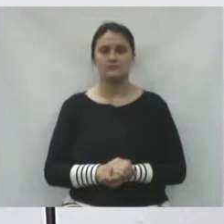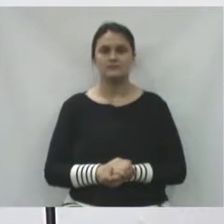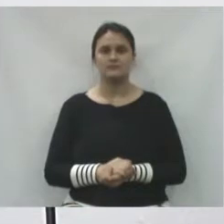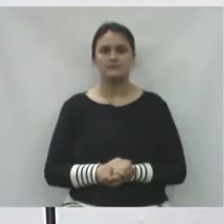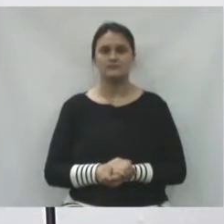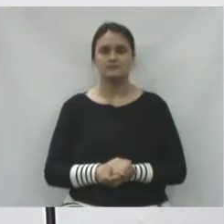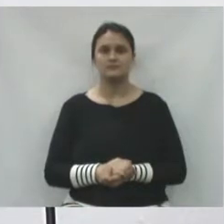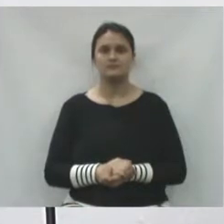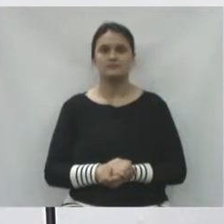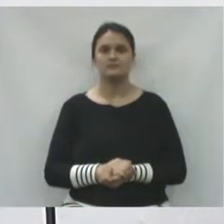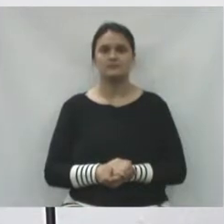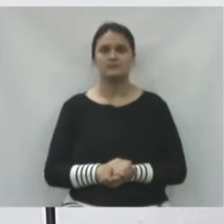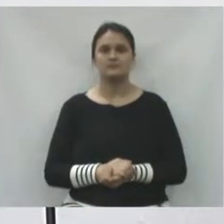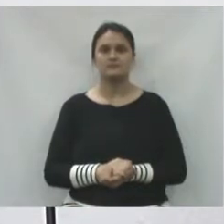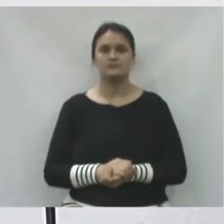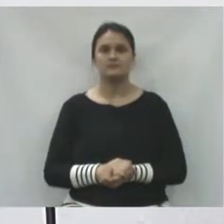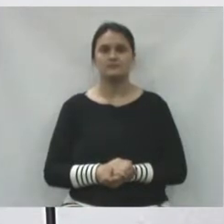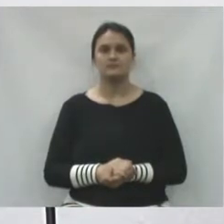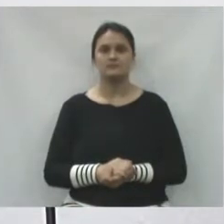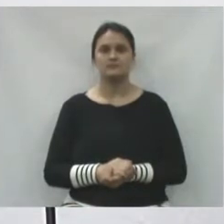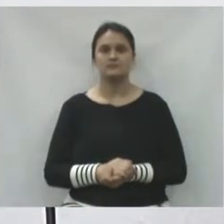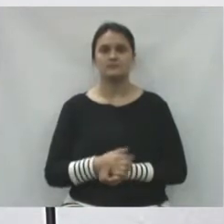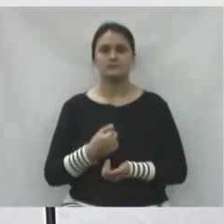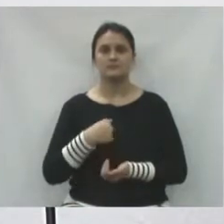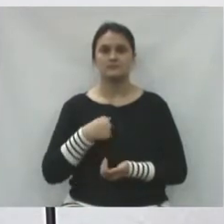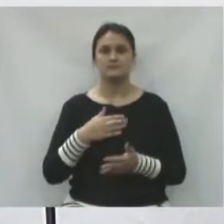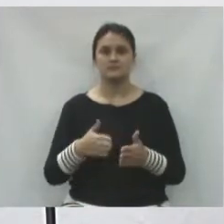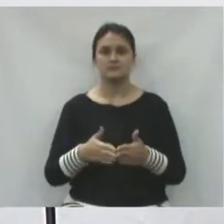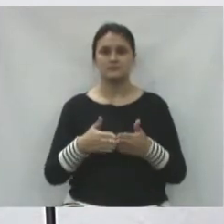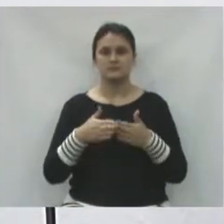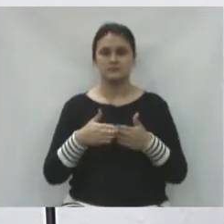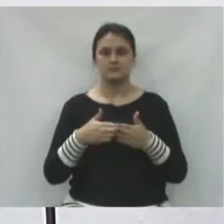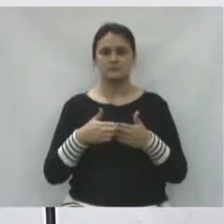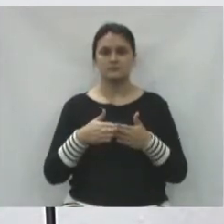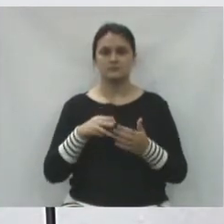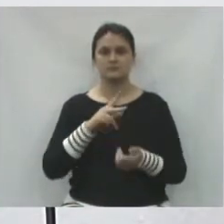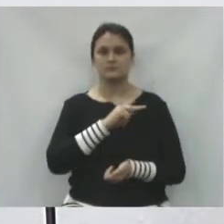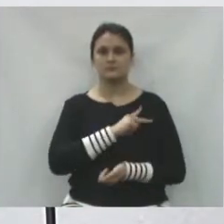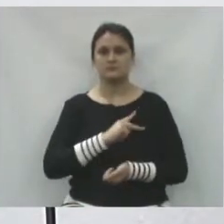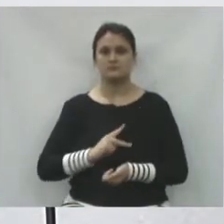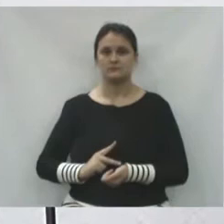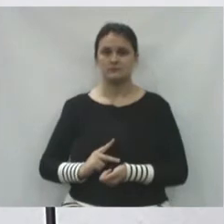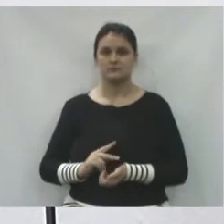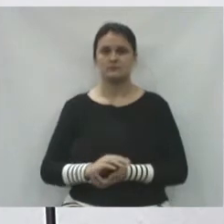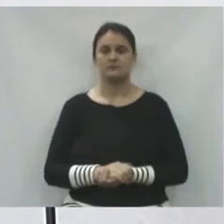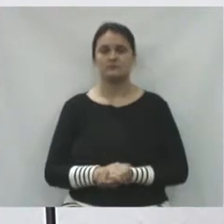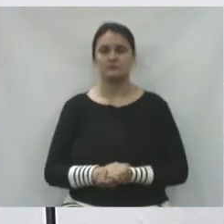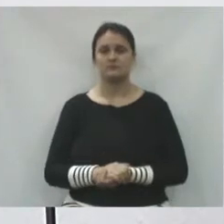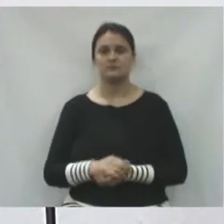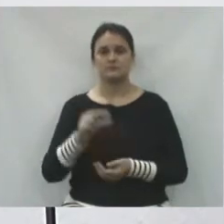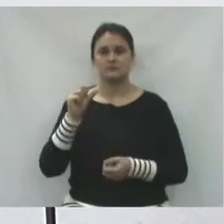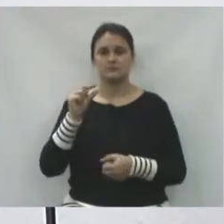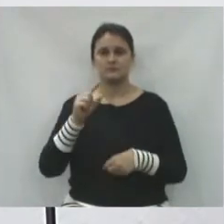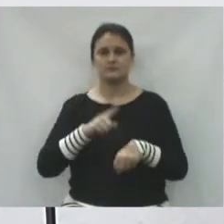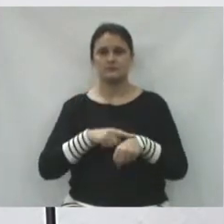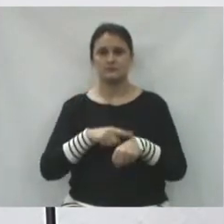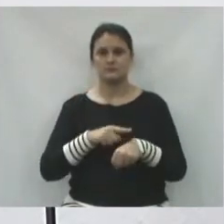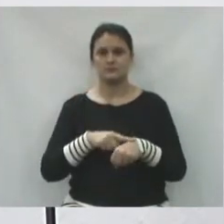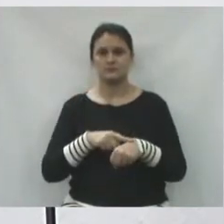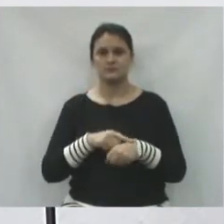no adiantado da hora, eu peço ao senhor presidente um pouquinho mais de tempo.